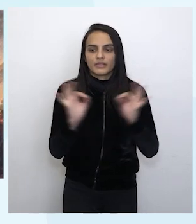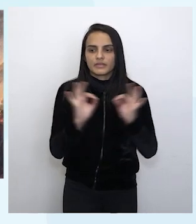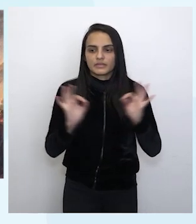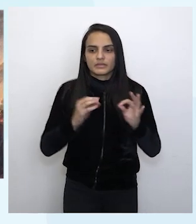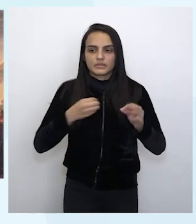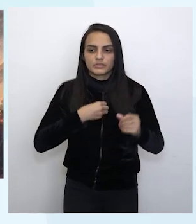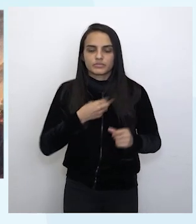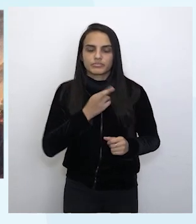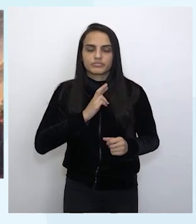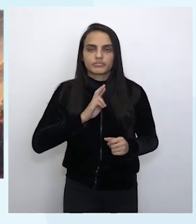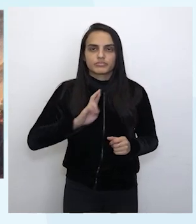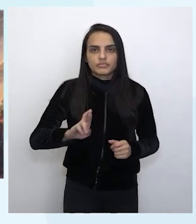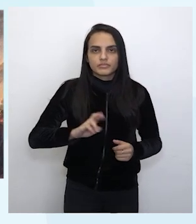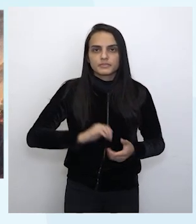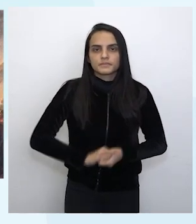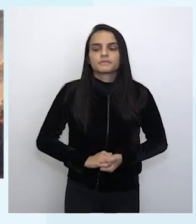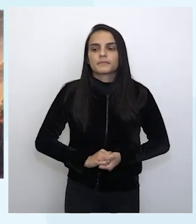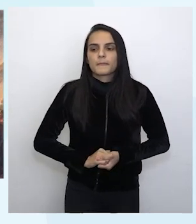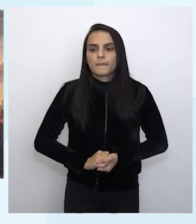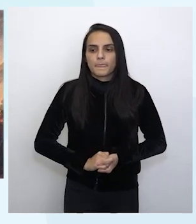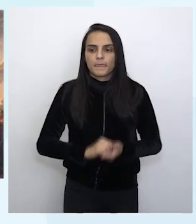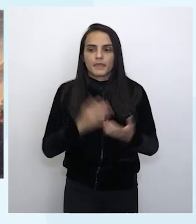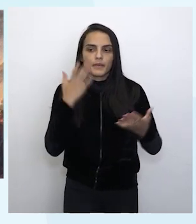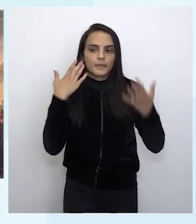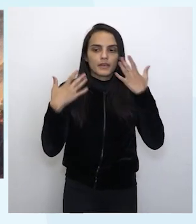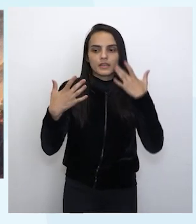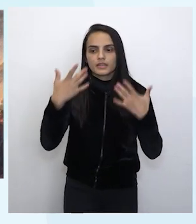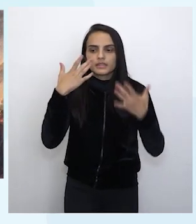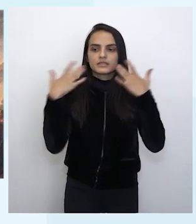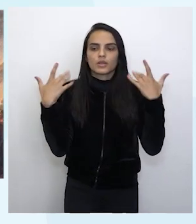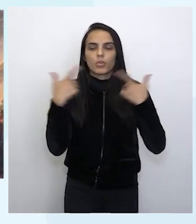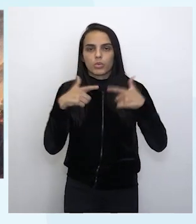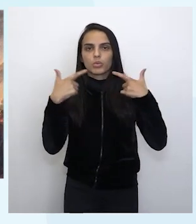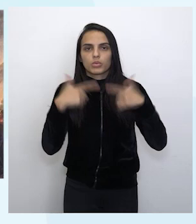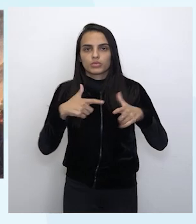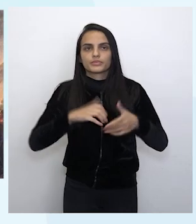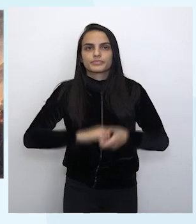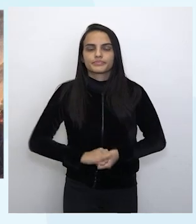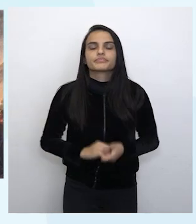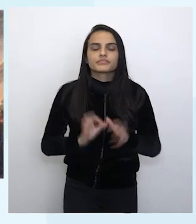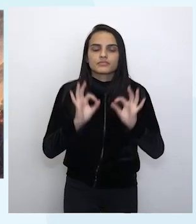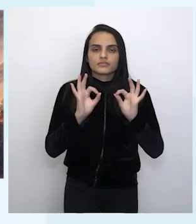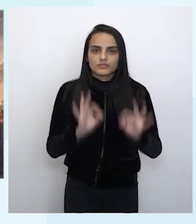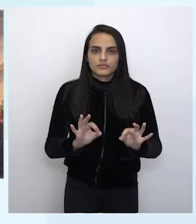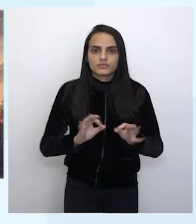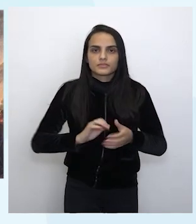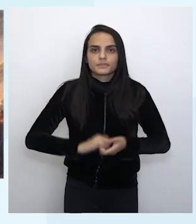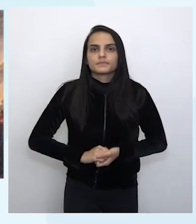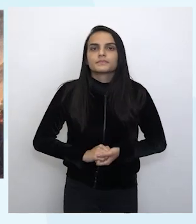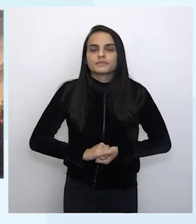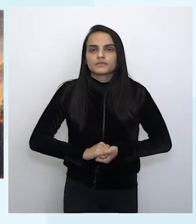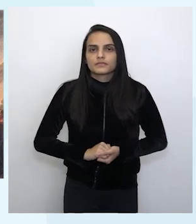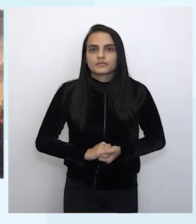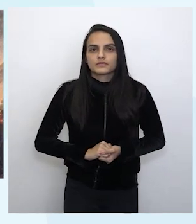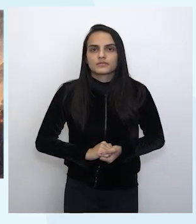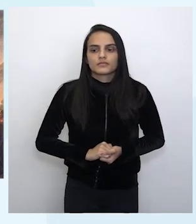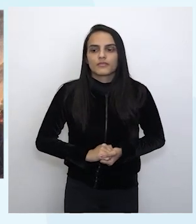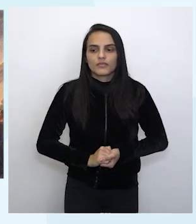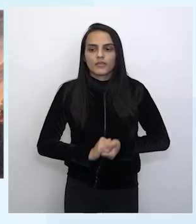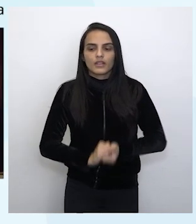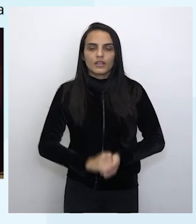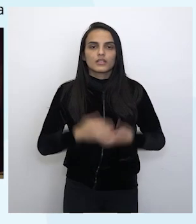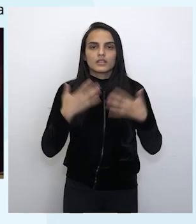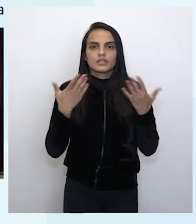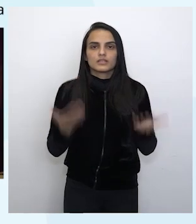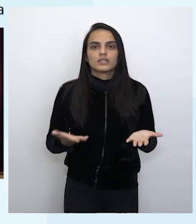Inclusive, eram peças, né, muito divertidas, tá certo? Então, né, a partir aí,